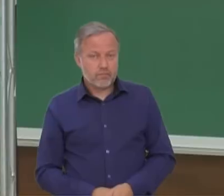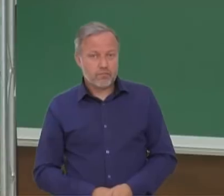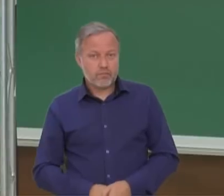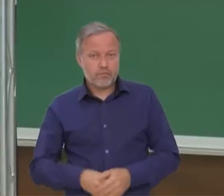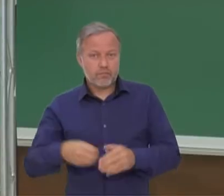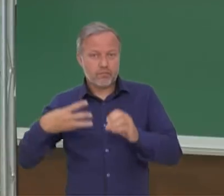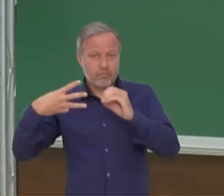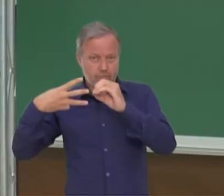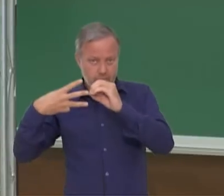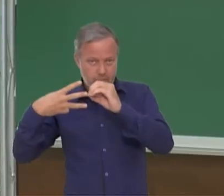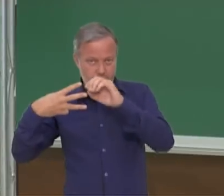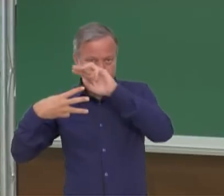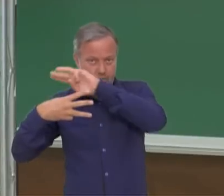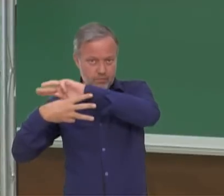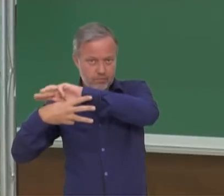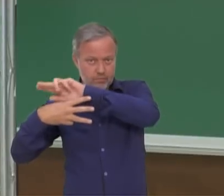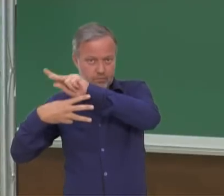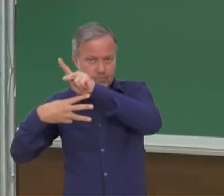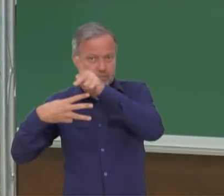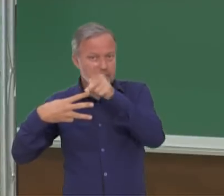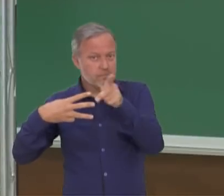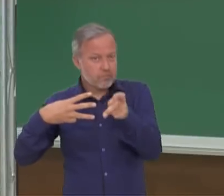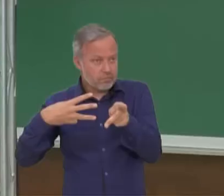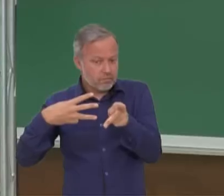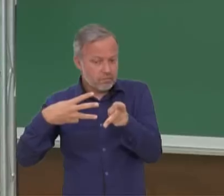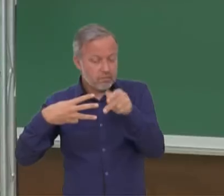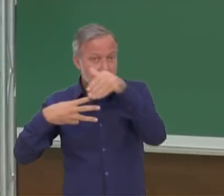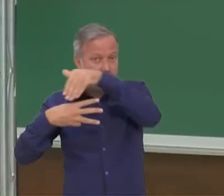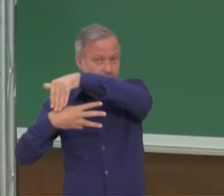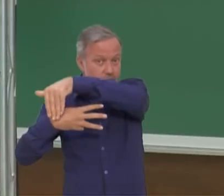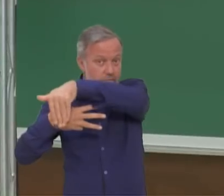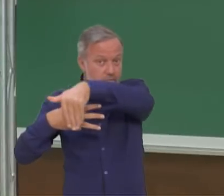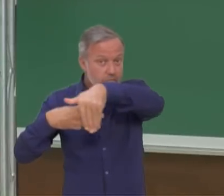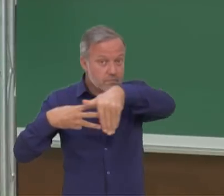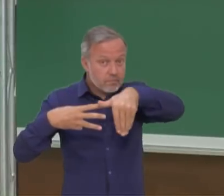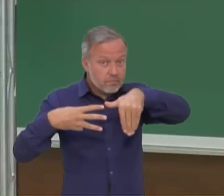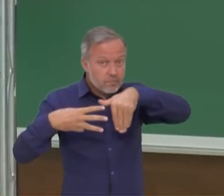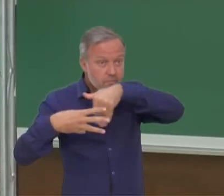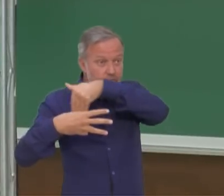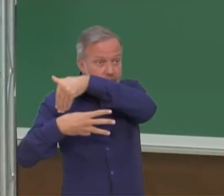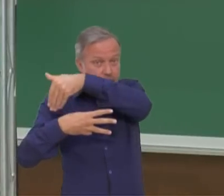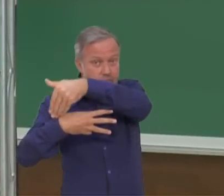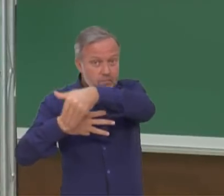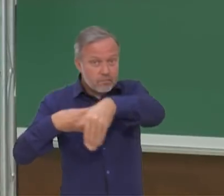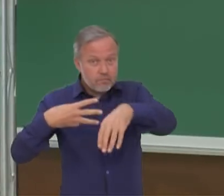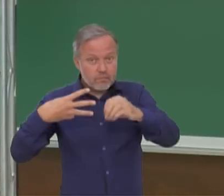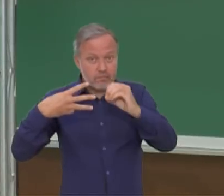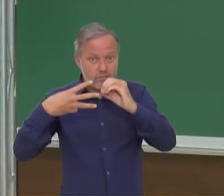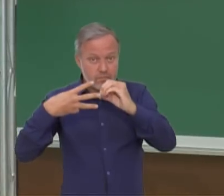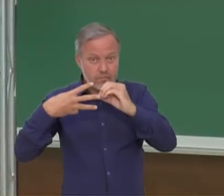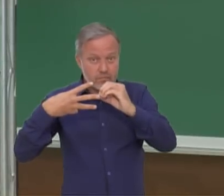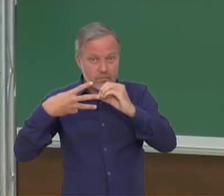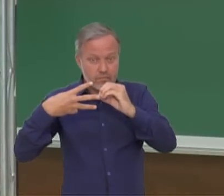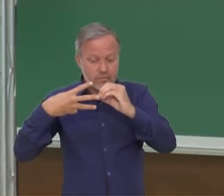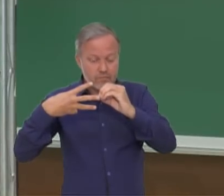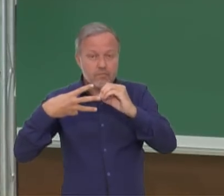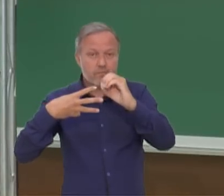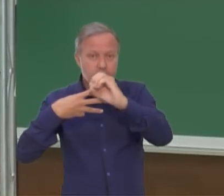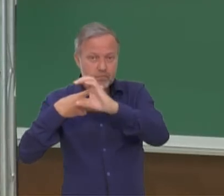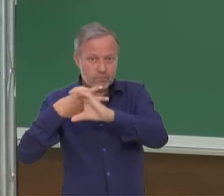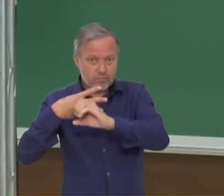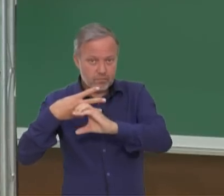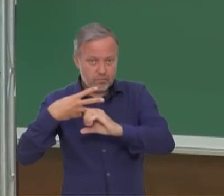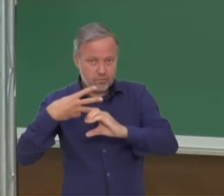membrana plasmática, essa região mais externa, eu tenho o citoplasma que preenche, que está aqui